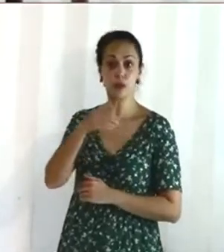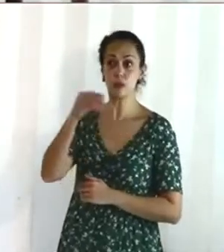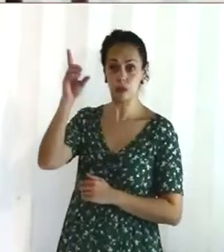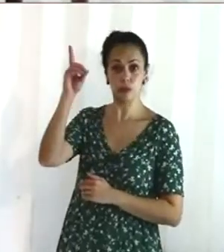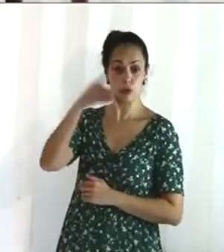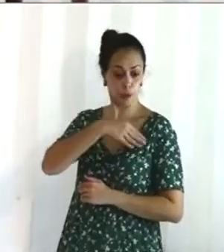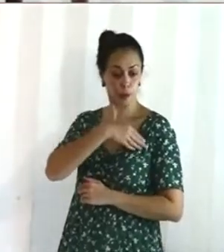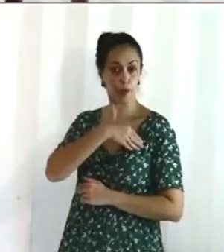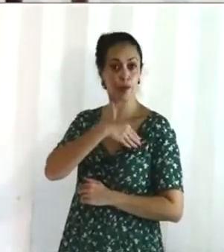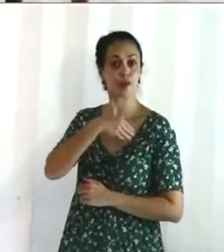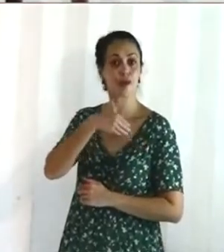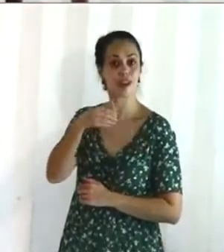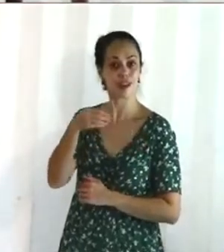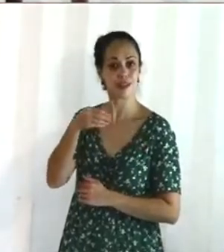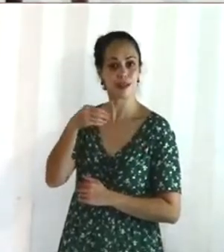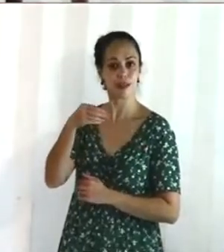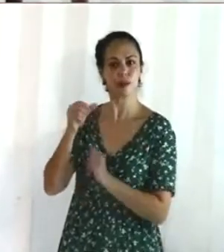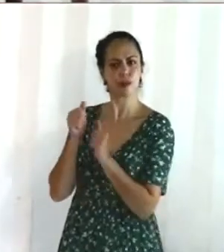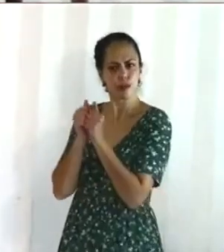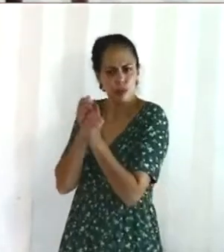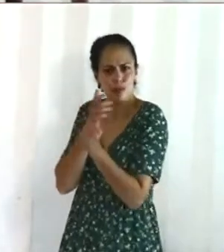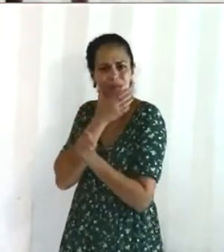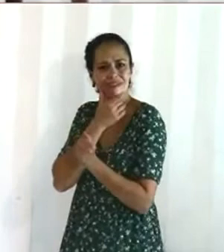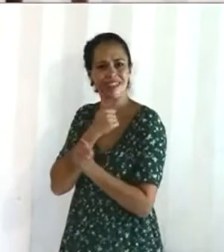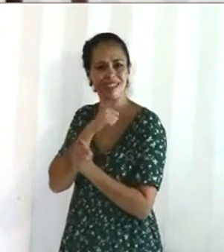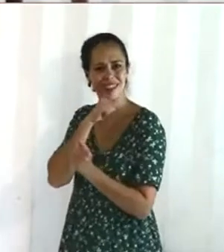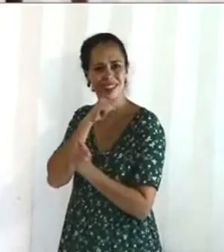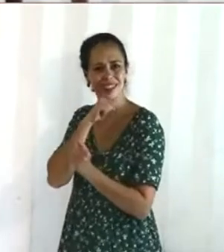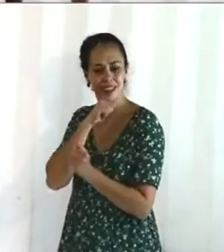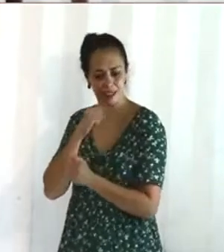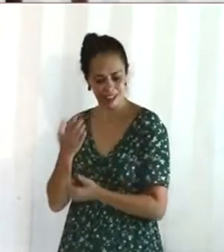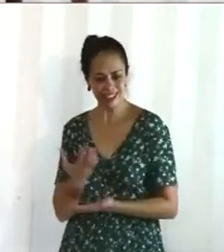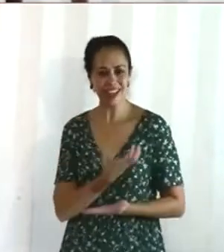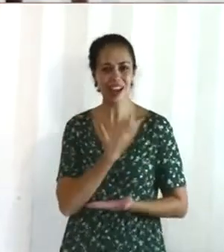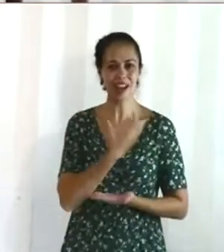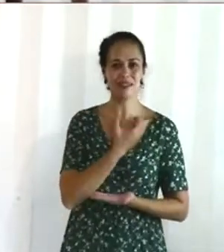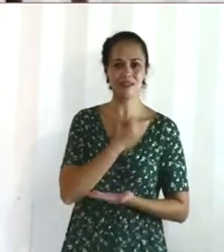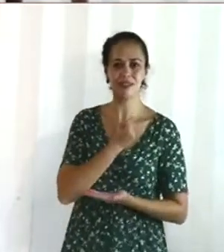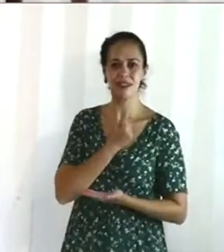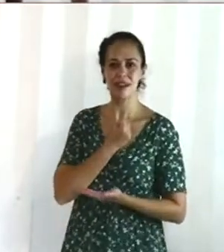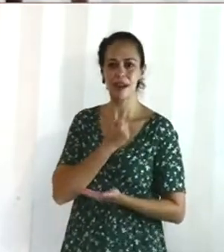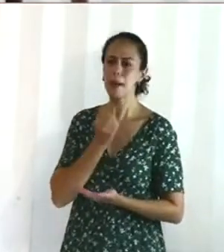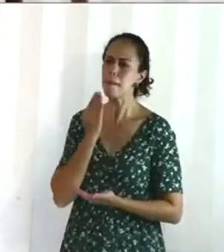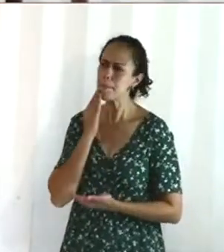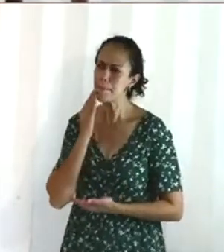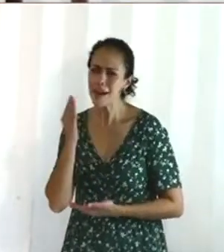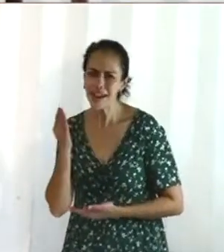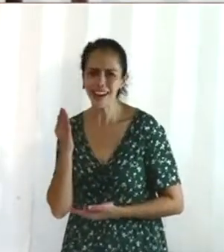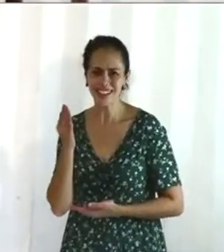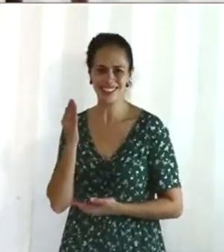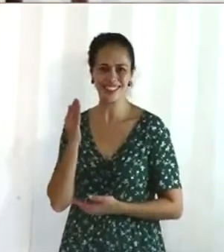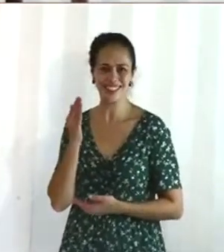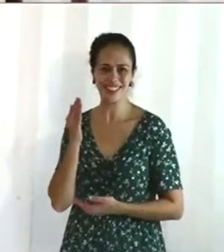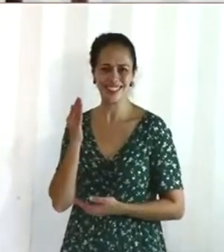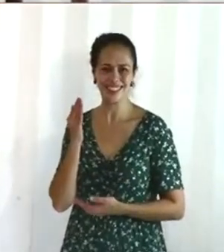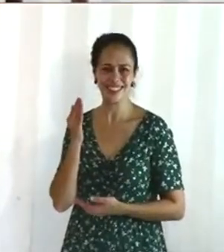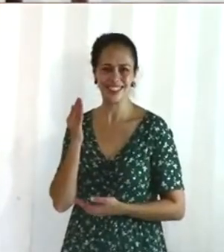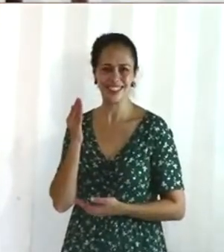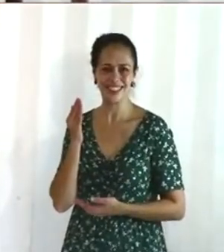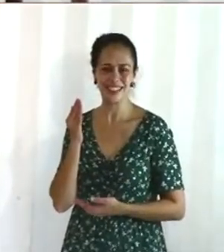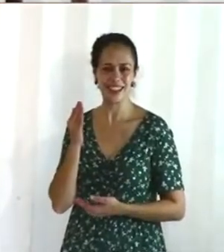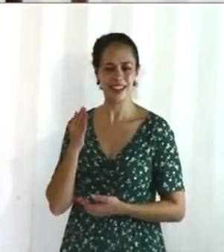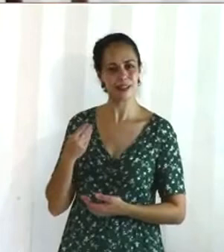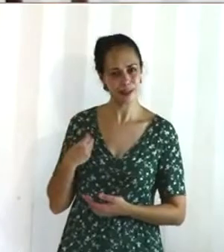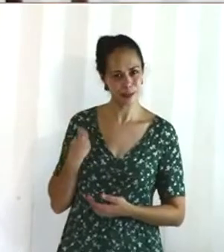ele está junto ao Pai intercedendo por nós, e o Espírito Santo está em nós, aplicando a palavra da verdade e nos